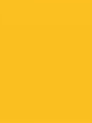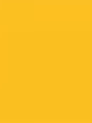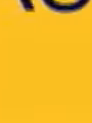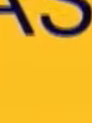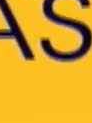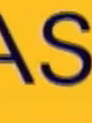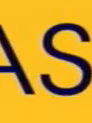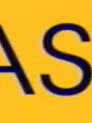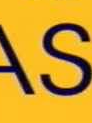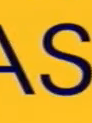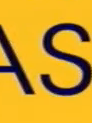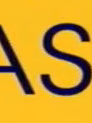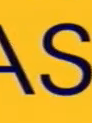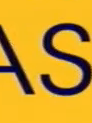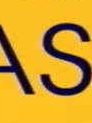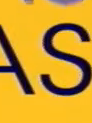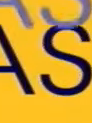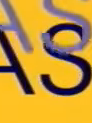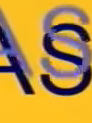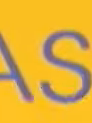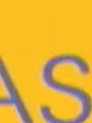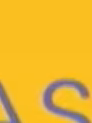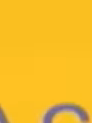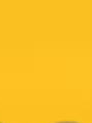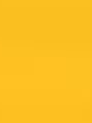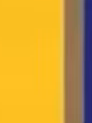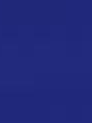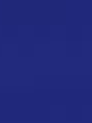Envie uma notícia.